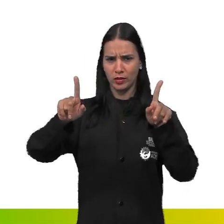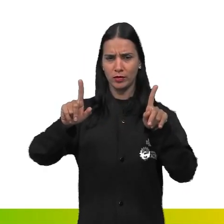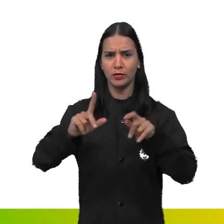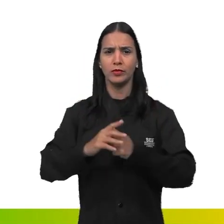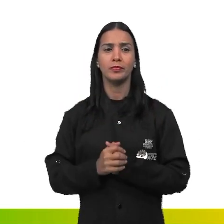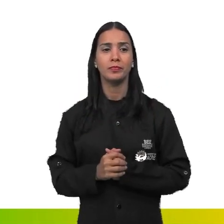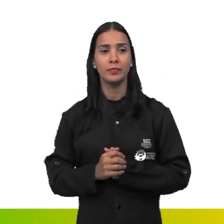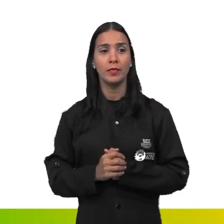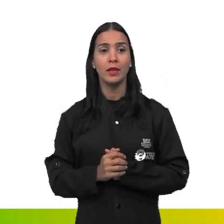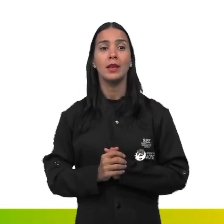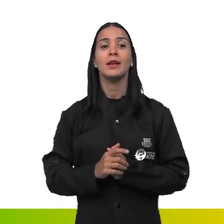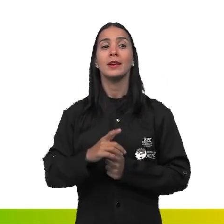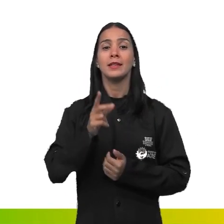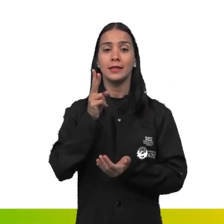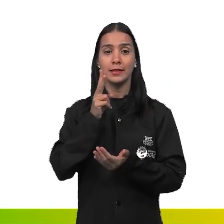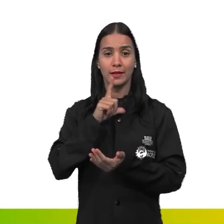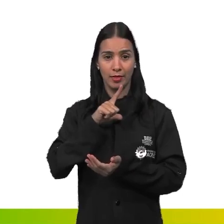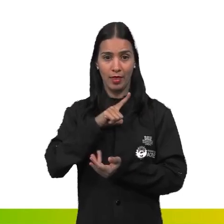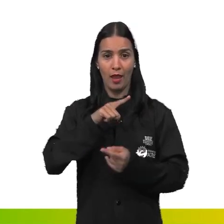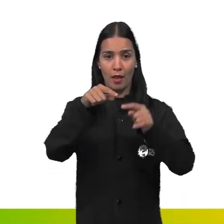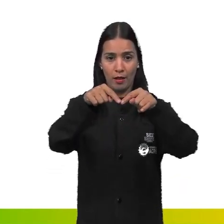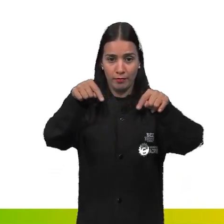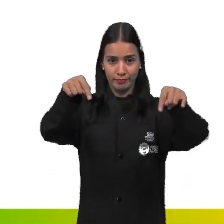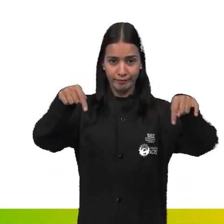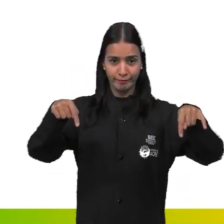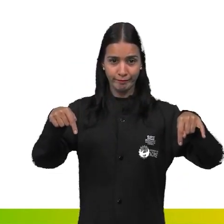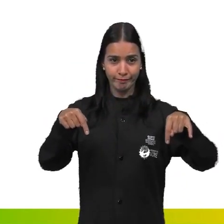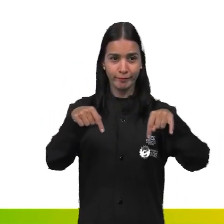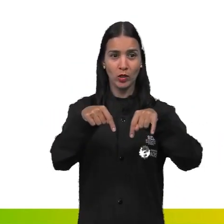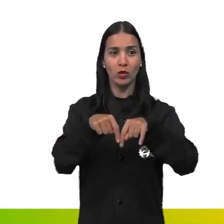ou no campo adversário, então é conduzir